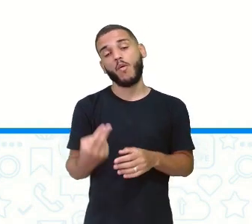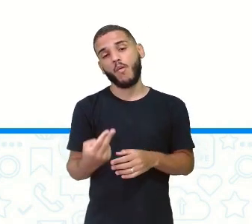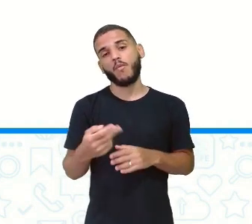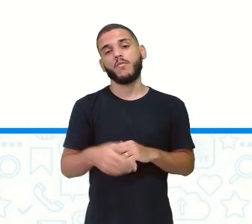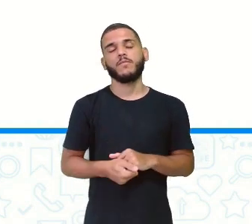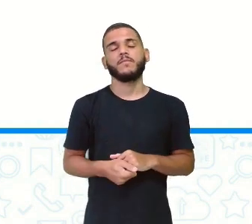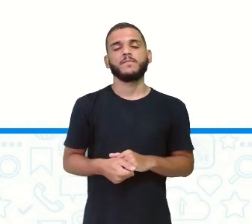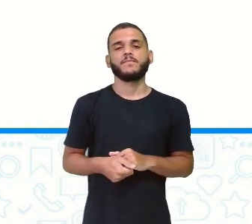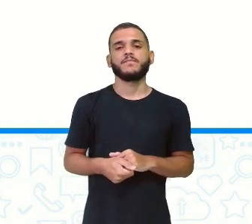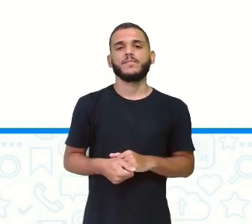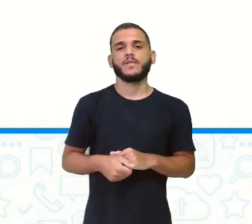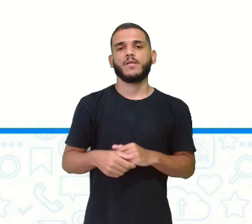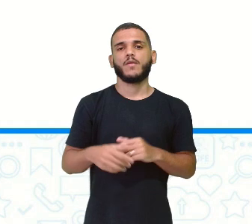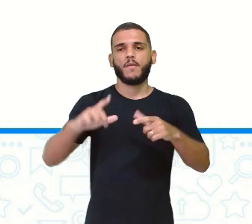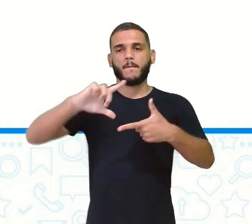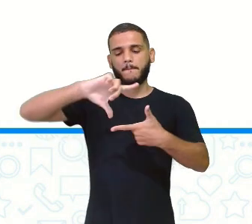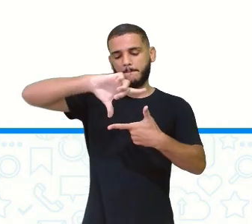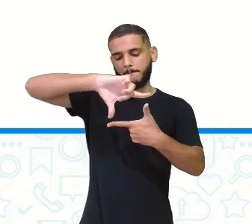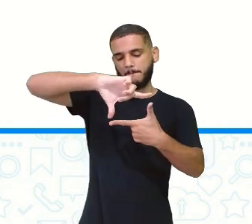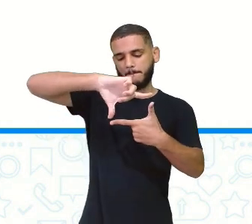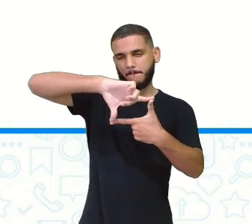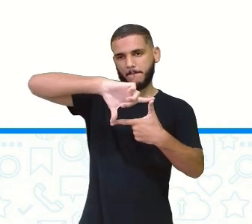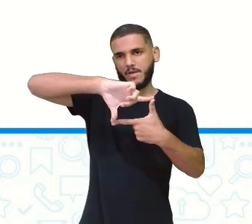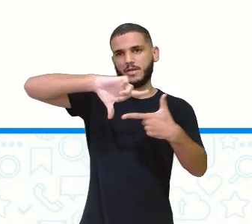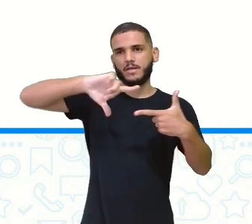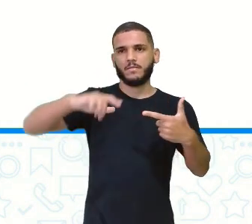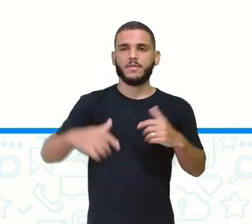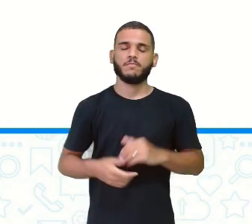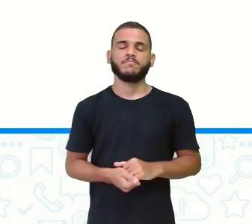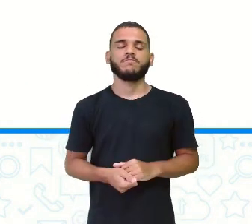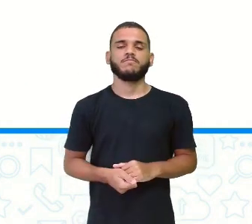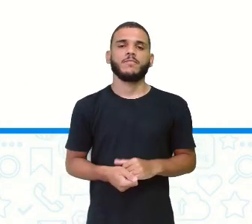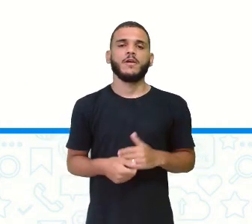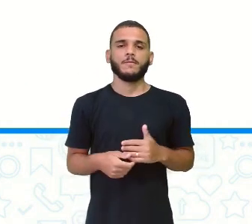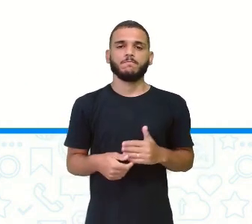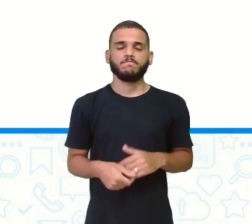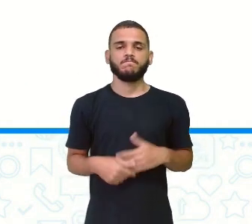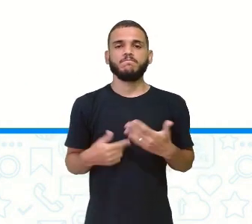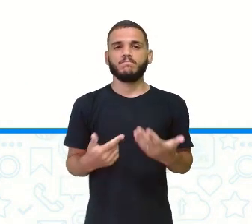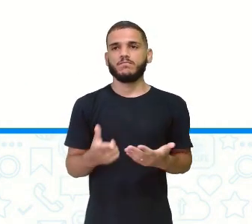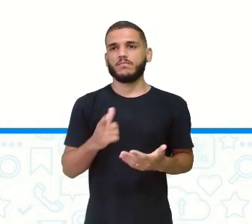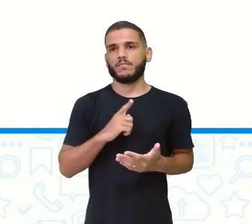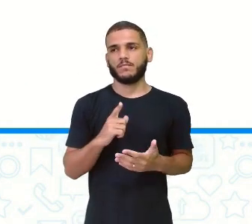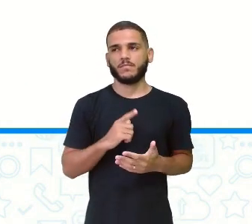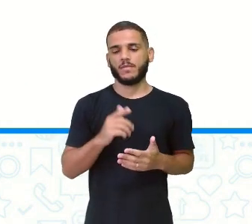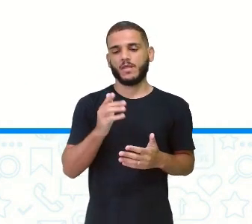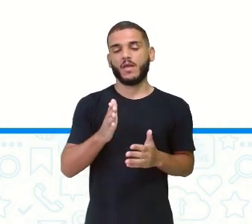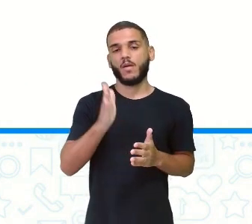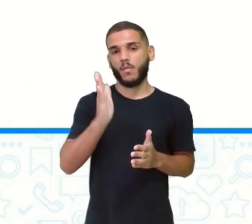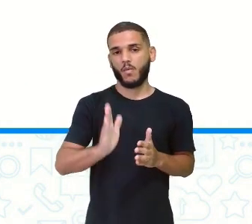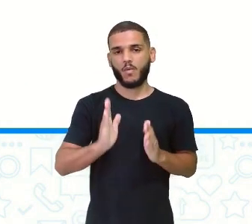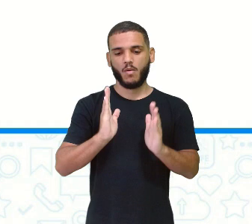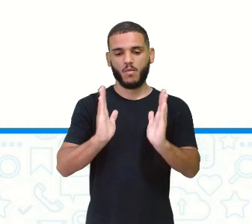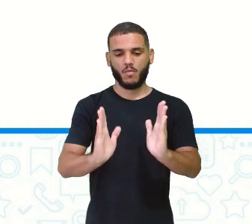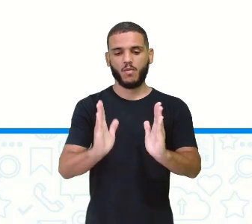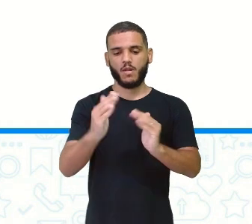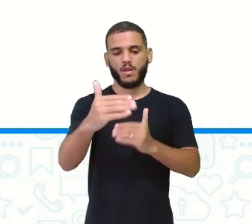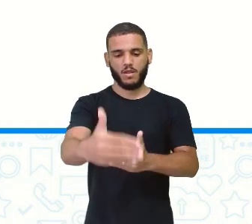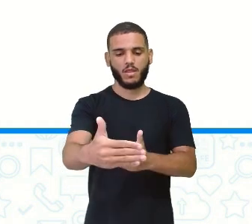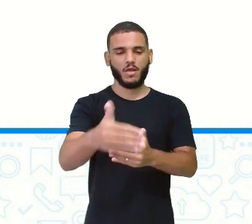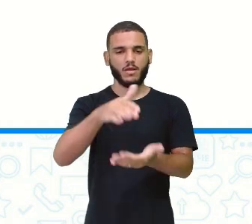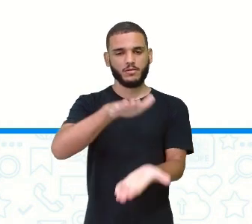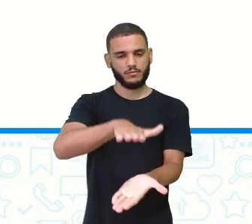isso. Ela tem um formato ali, ó, todas as faces eu tô vendo que são iguais, né? Se todas as faces